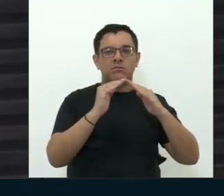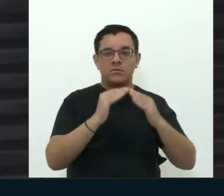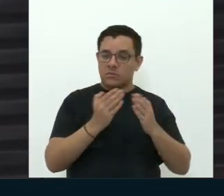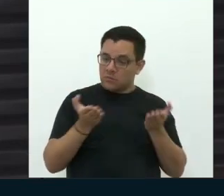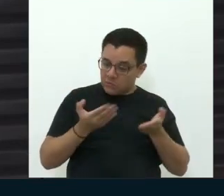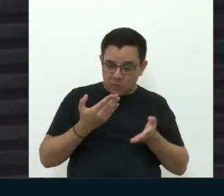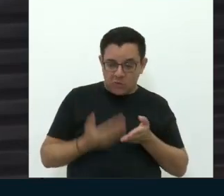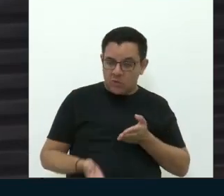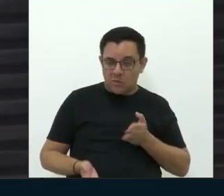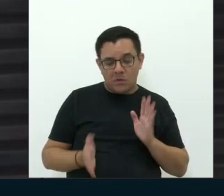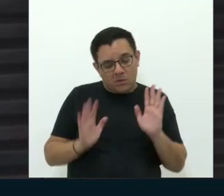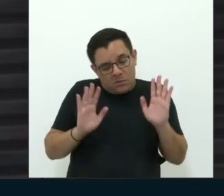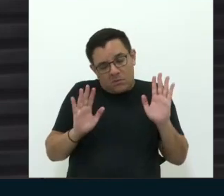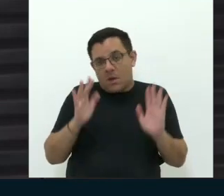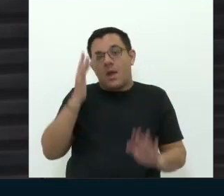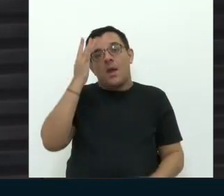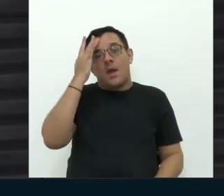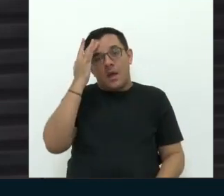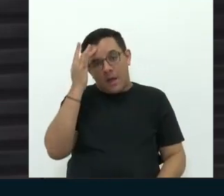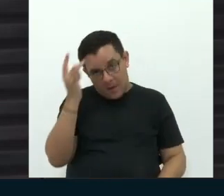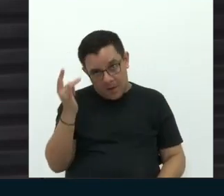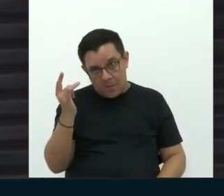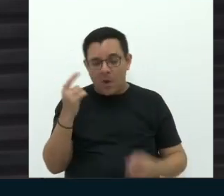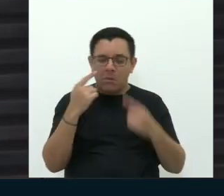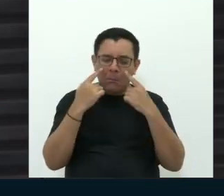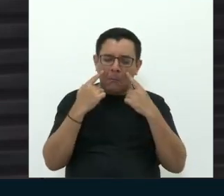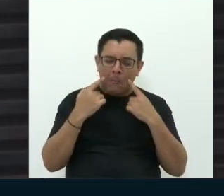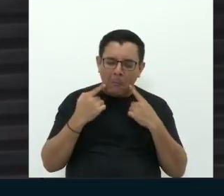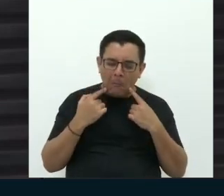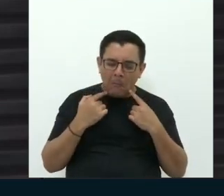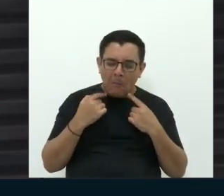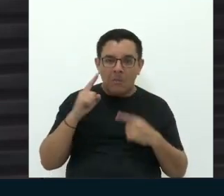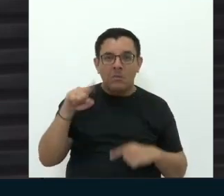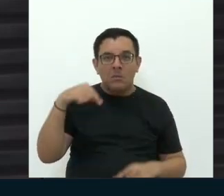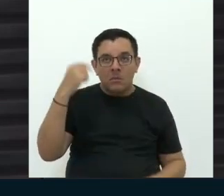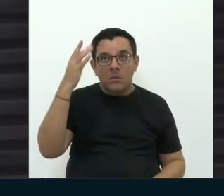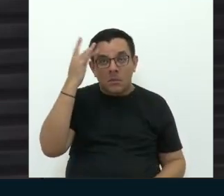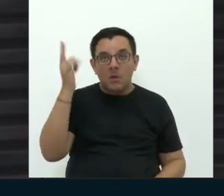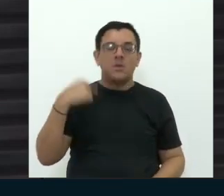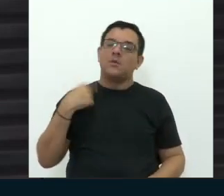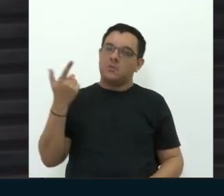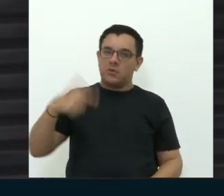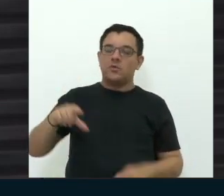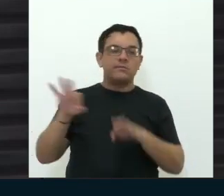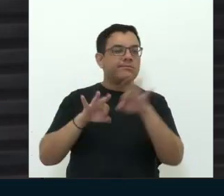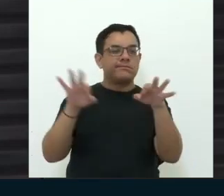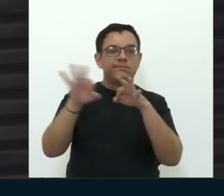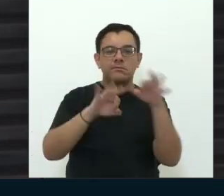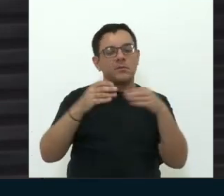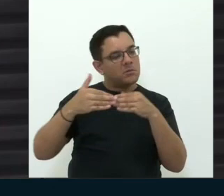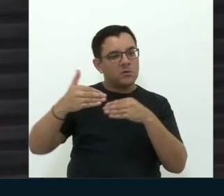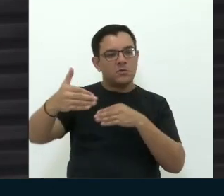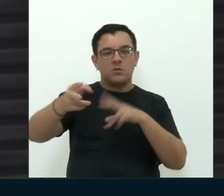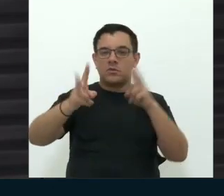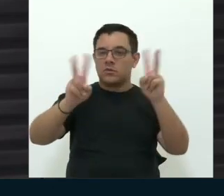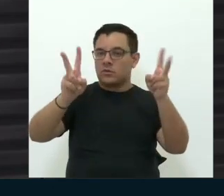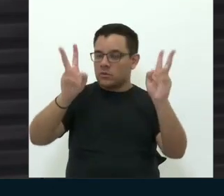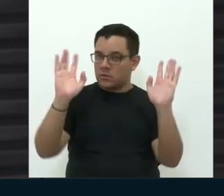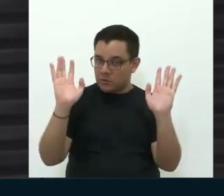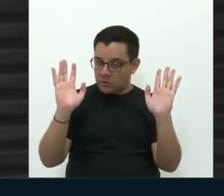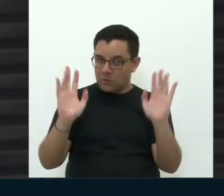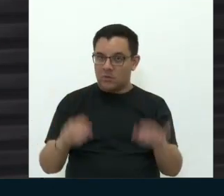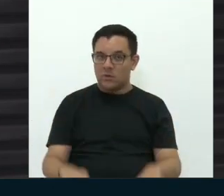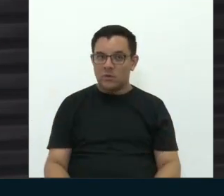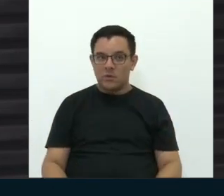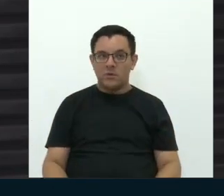hoje amanhã eu vou dar uma chorada depois de amanhã eu vou montar a minha nova campanha e vou seguir em frente dito